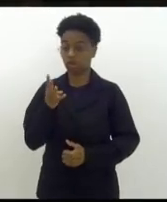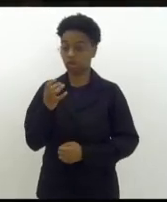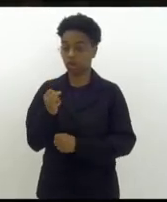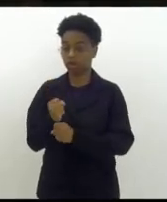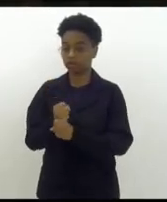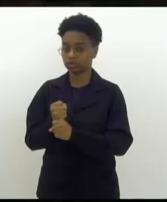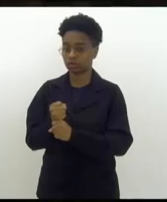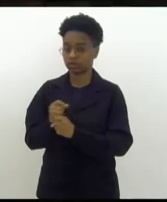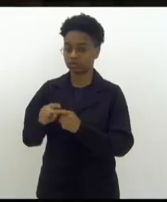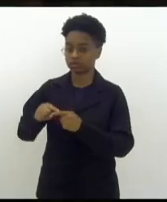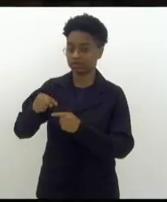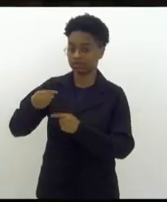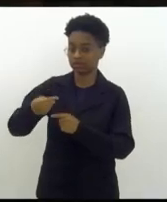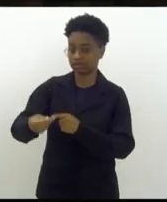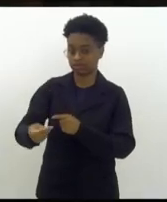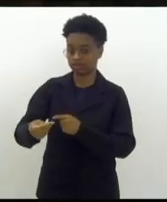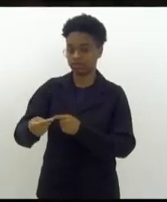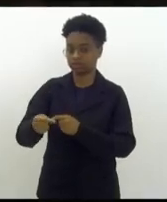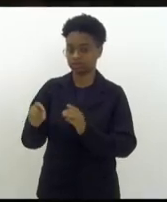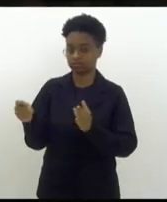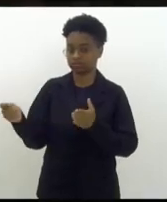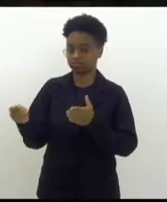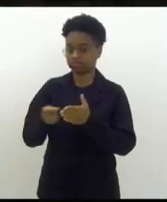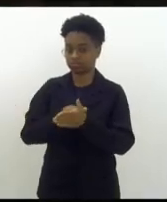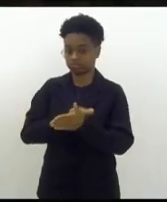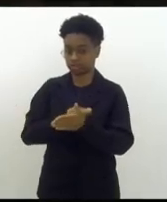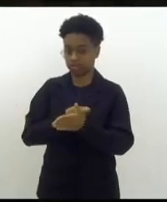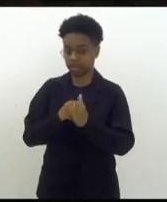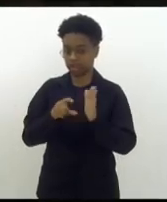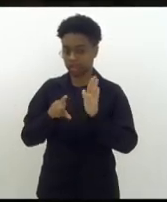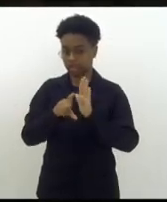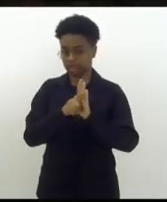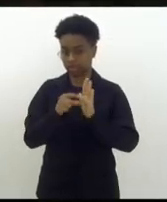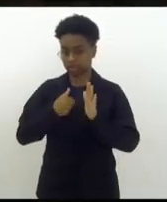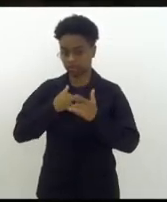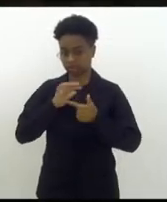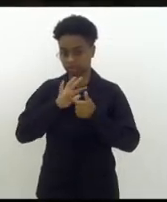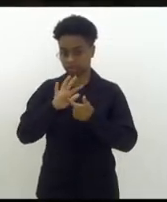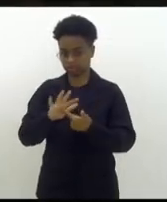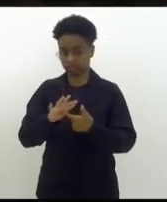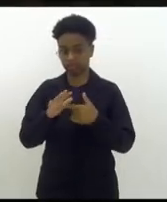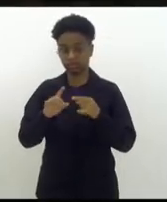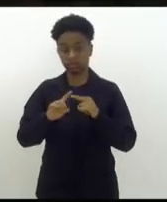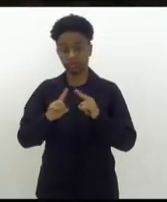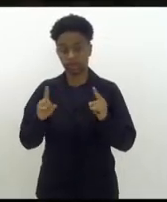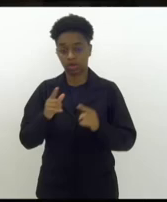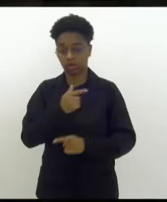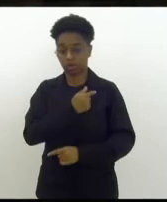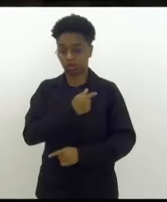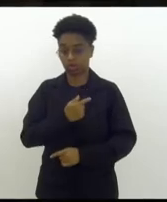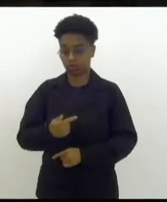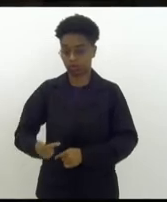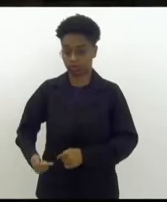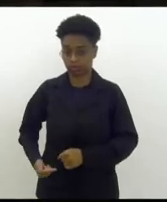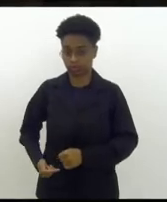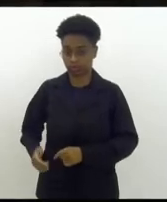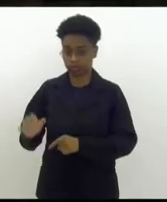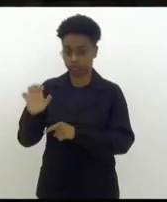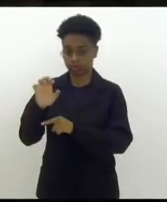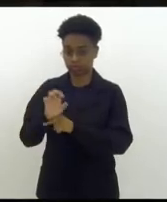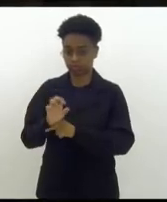anos da sanção da presidente Lei e o governo do estado